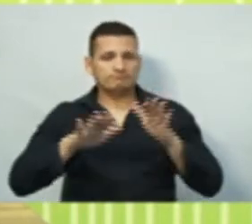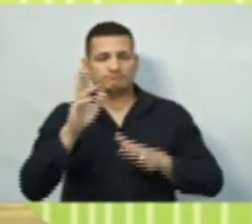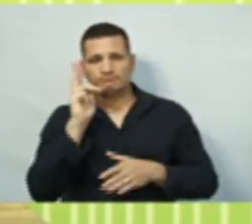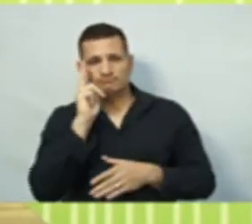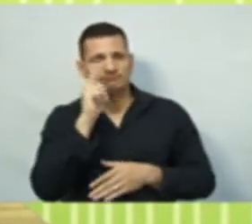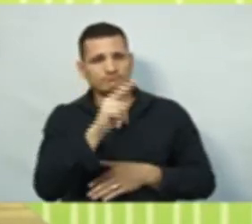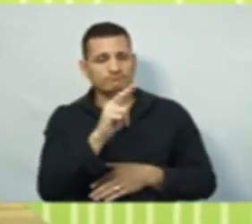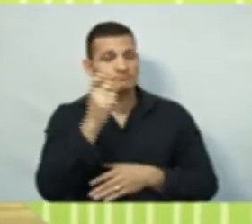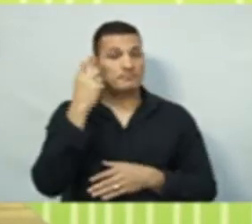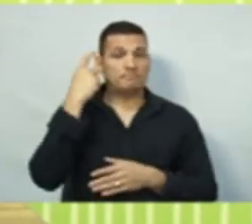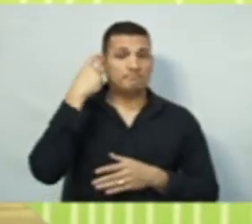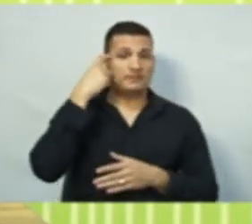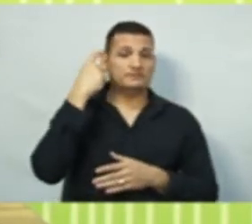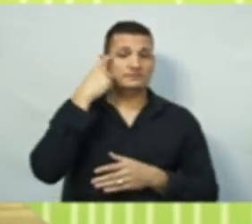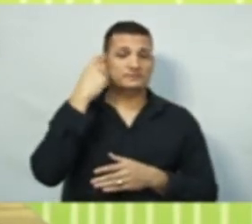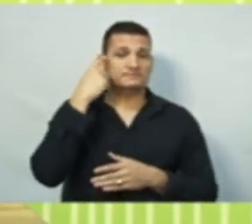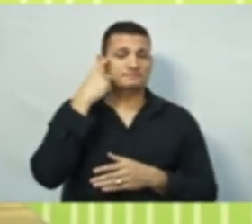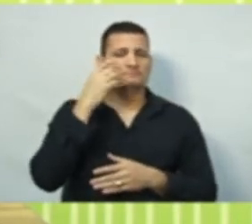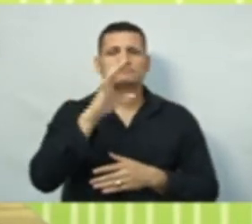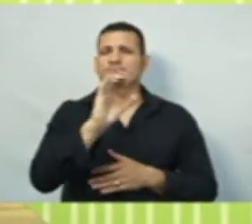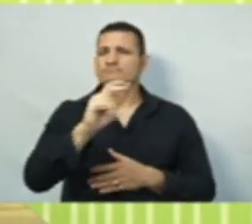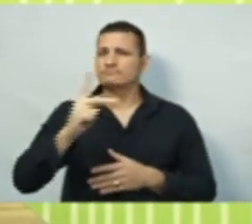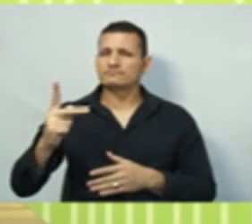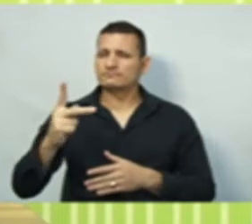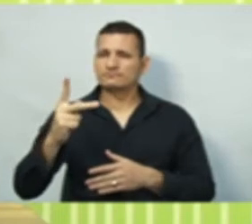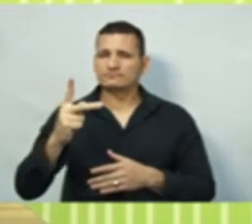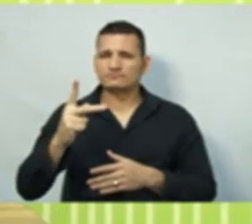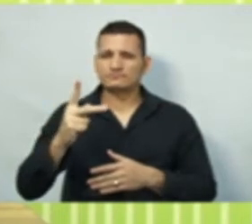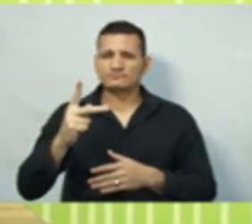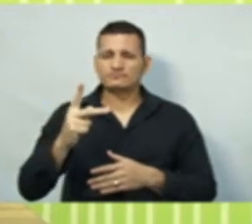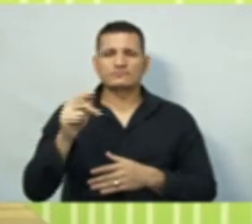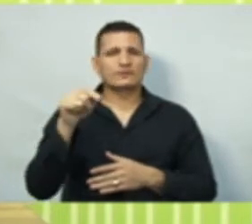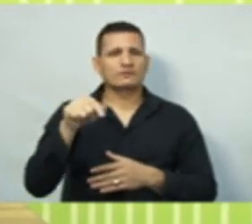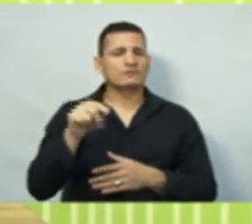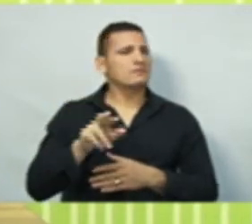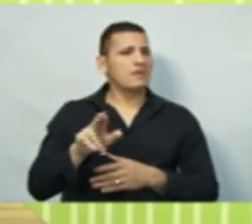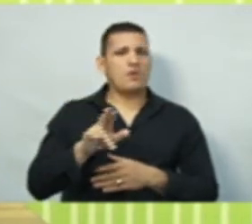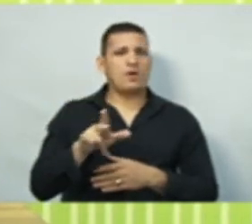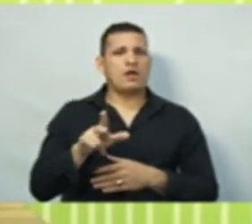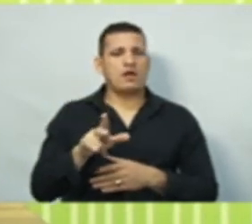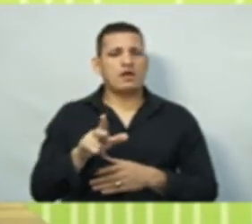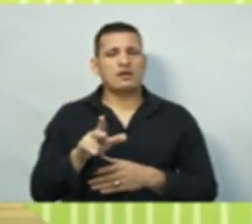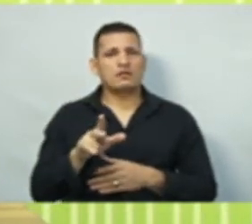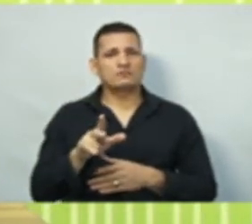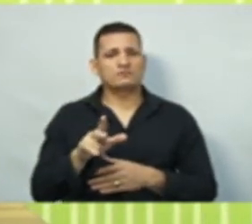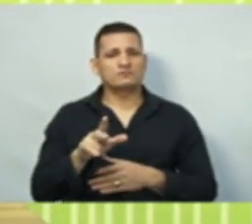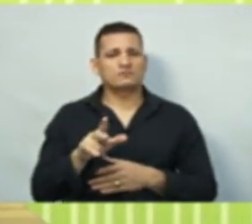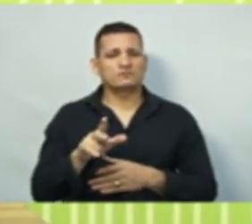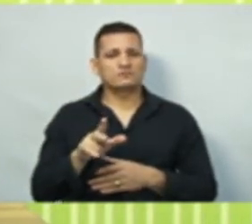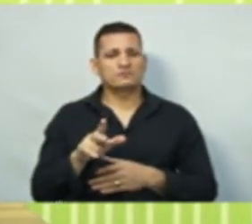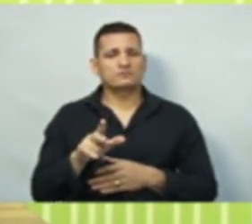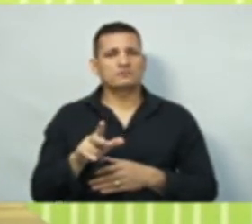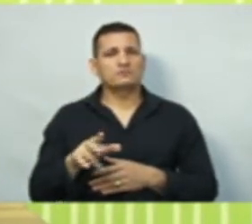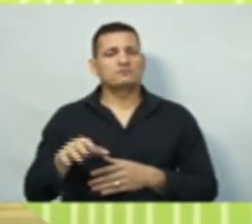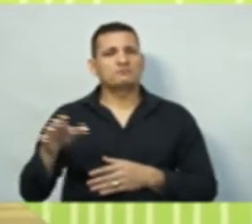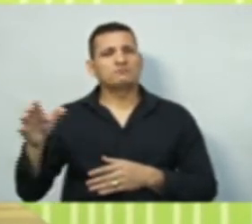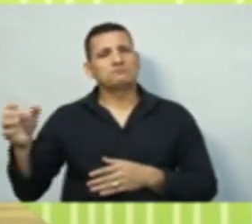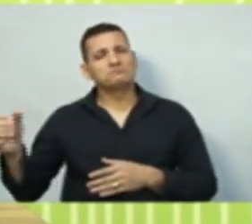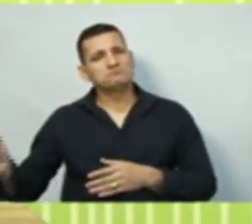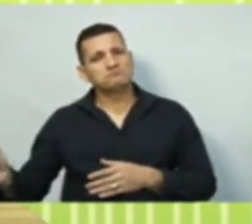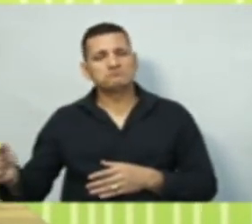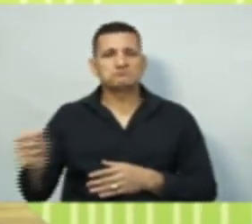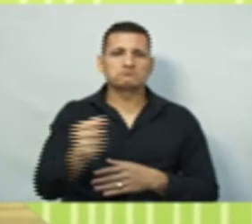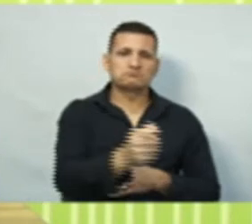e pensem: o cooperativismo não é para tirar ninguém de onde está ou para